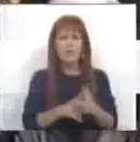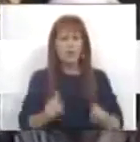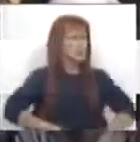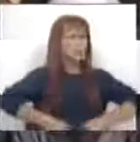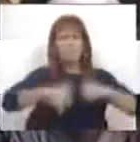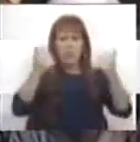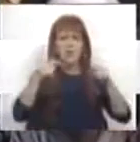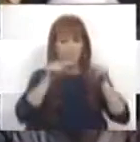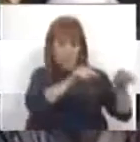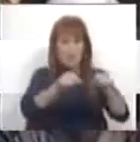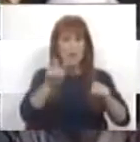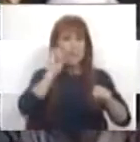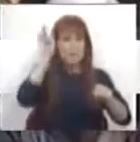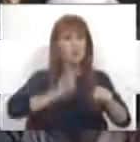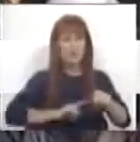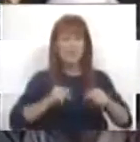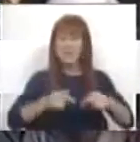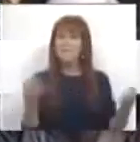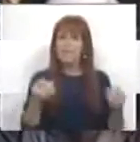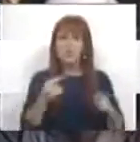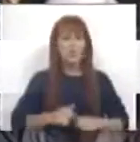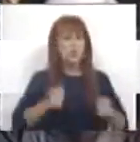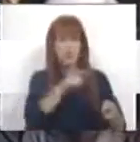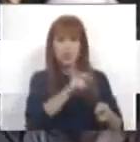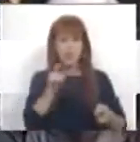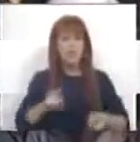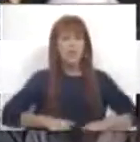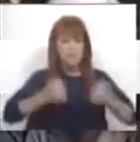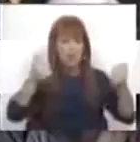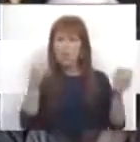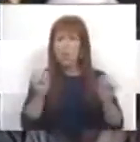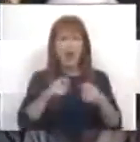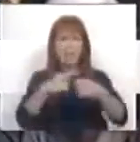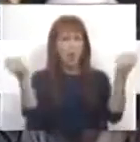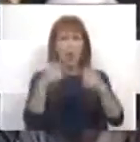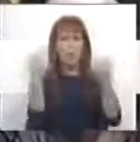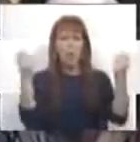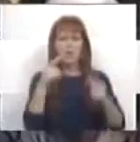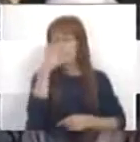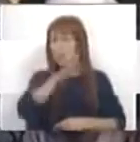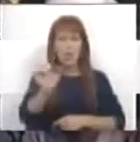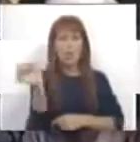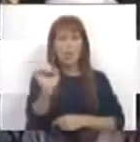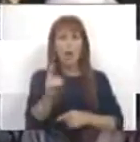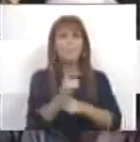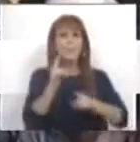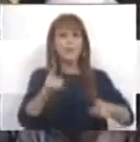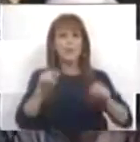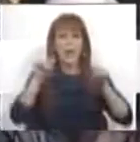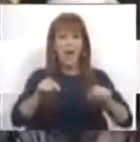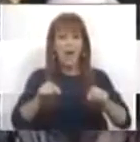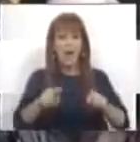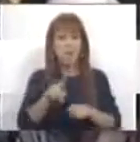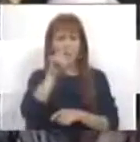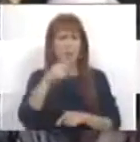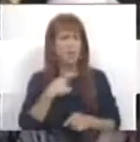os melhores, para estes e para estas que são realmente os e as melhores, não há incompatibilidades que incomodem, porque é